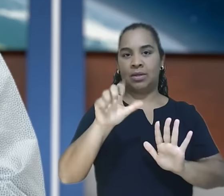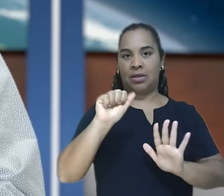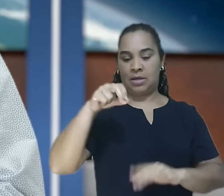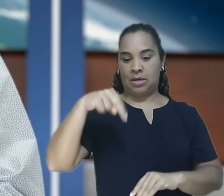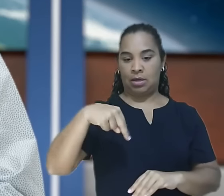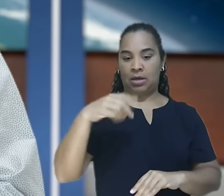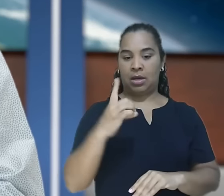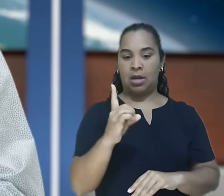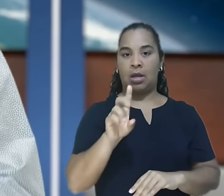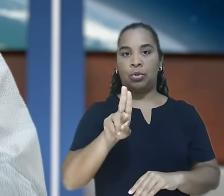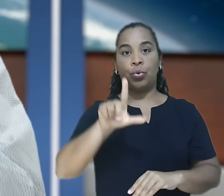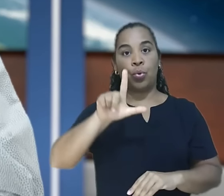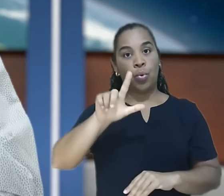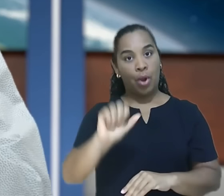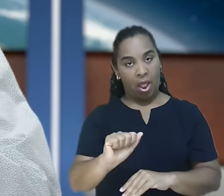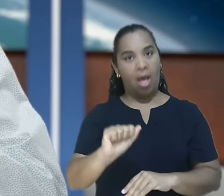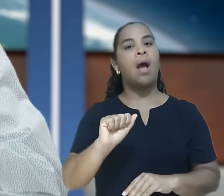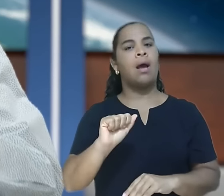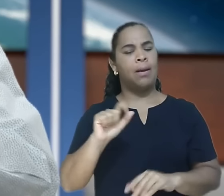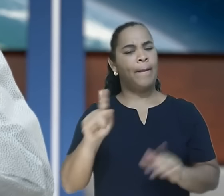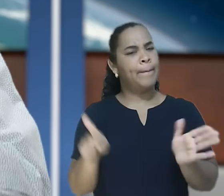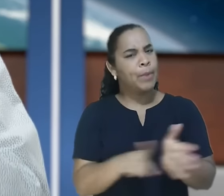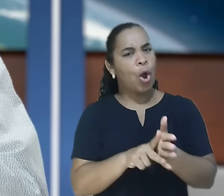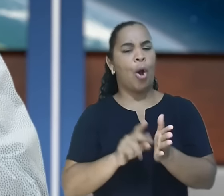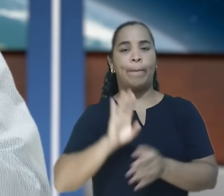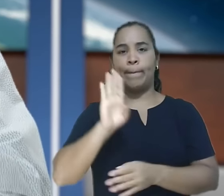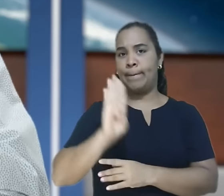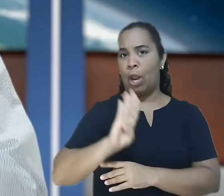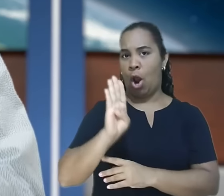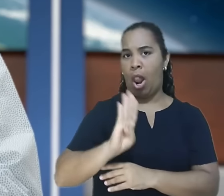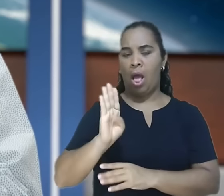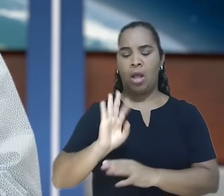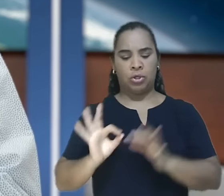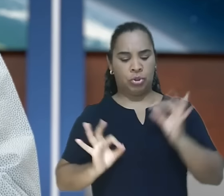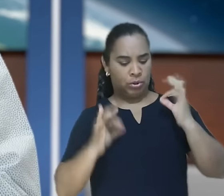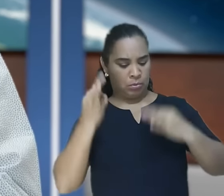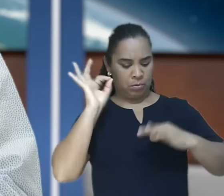Especialmente Das suas tarefas De manter De